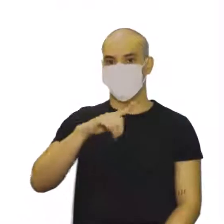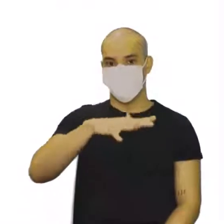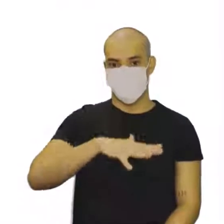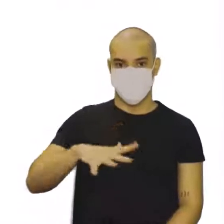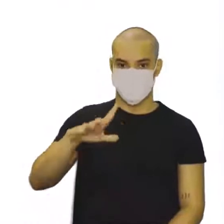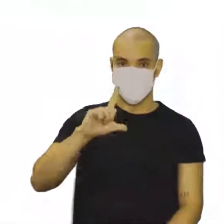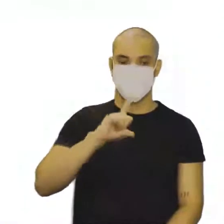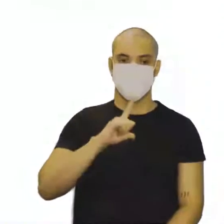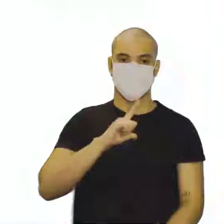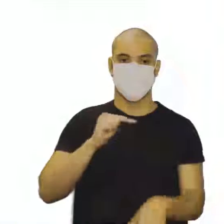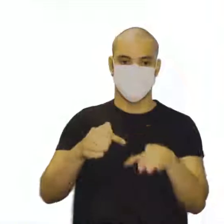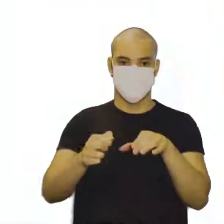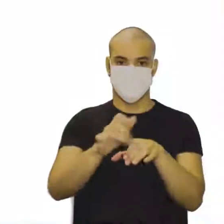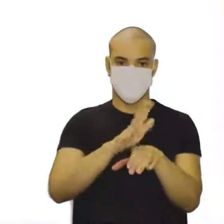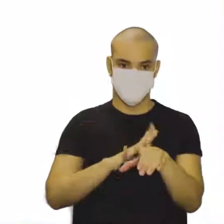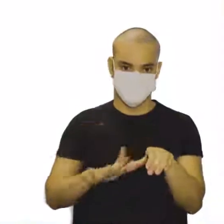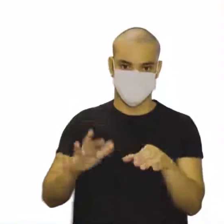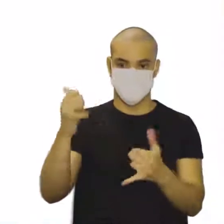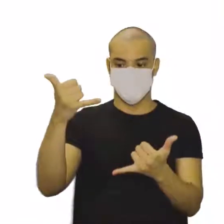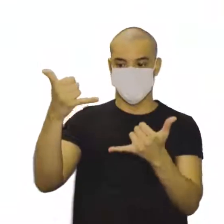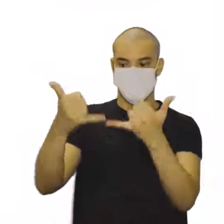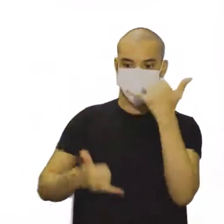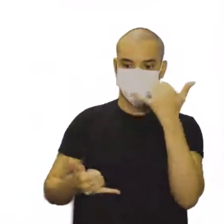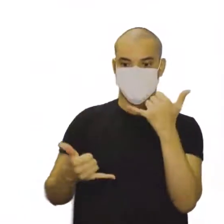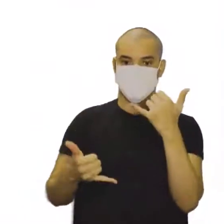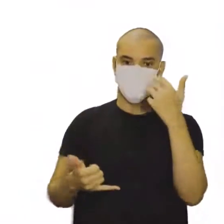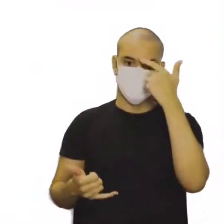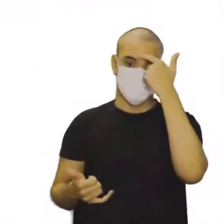são constituídas de curtos-circuitos